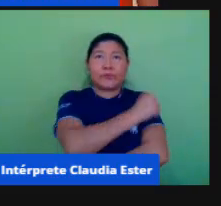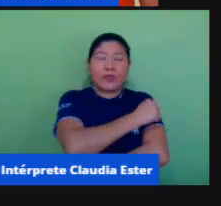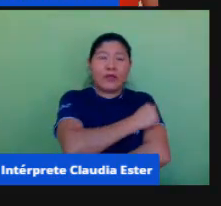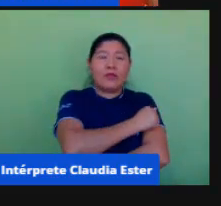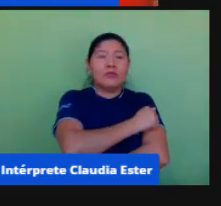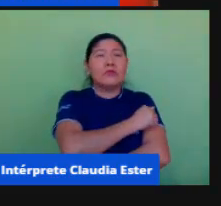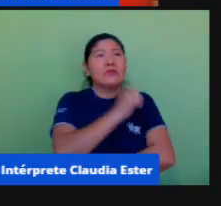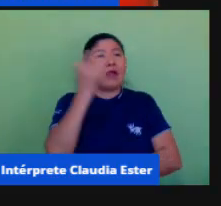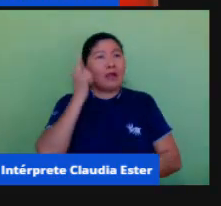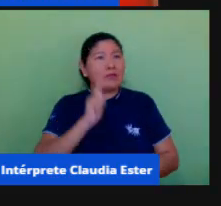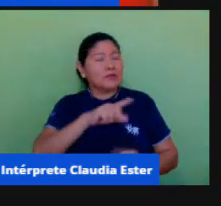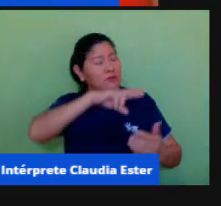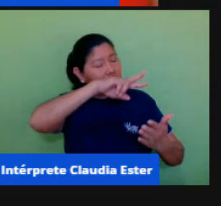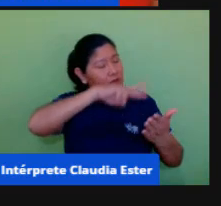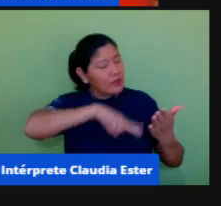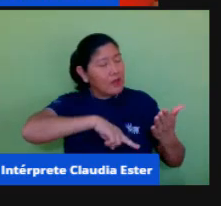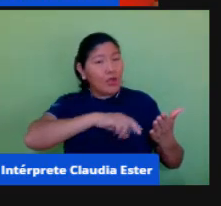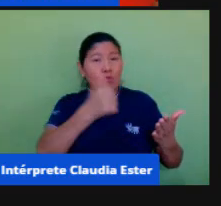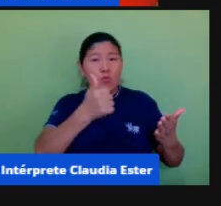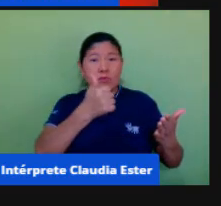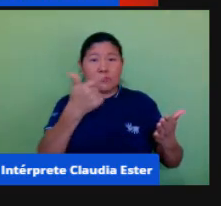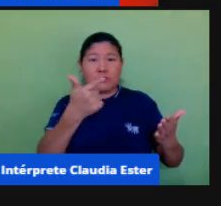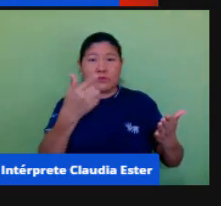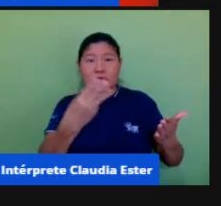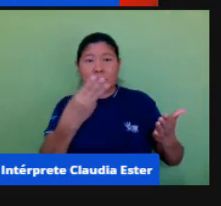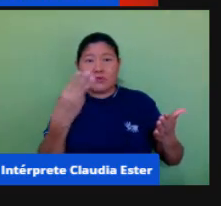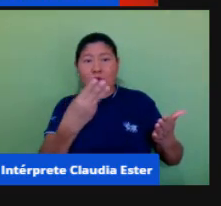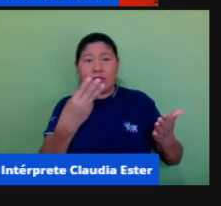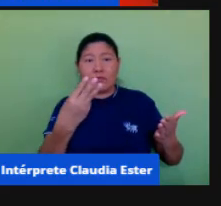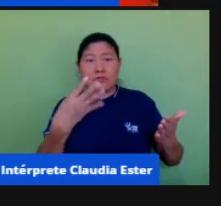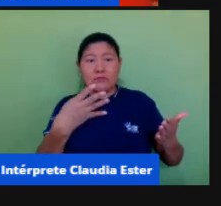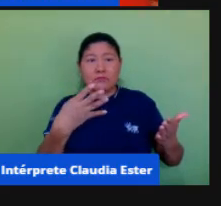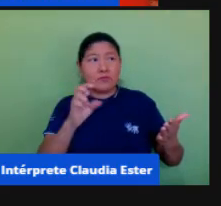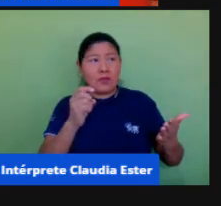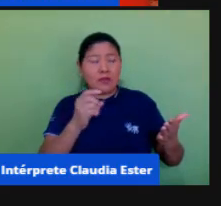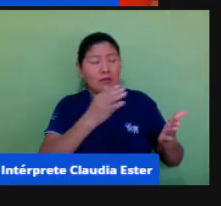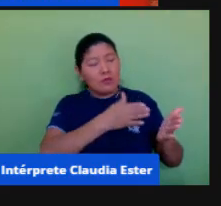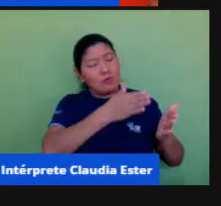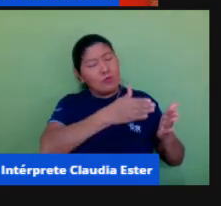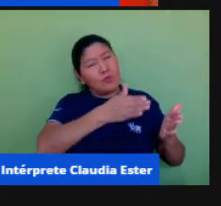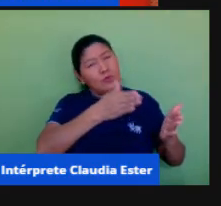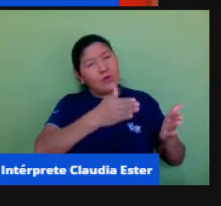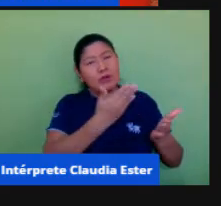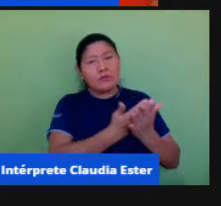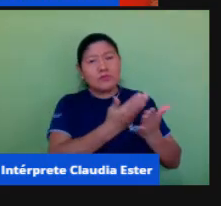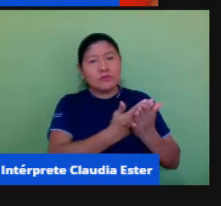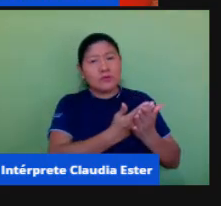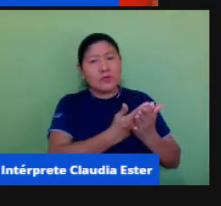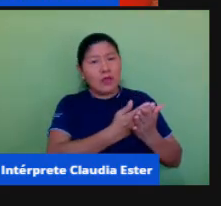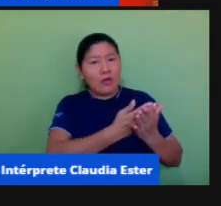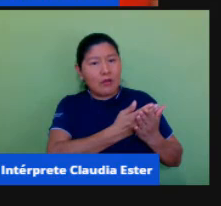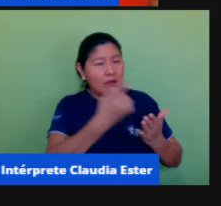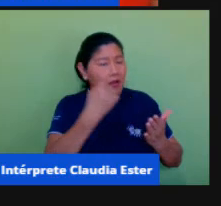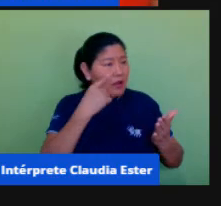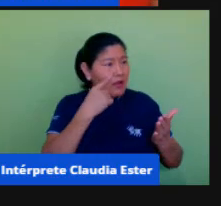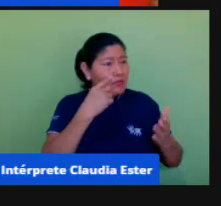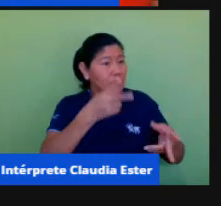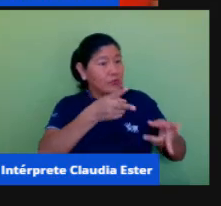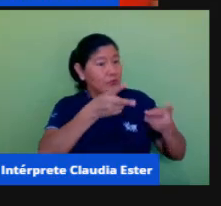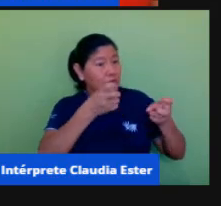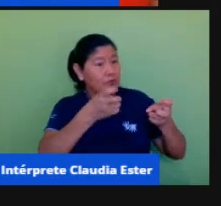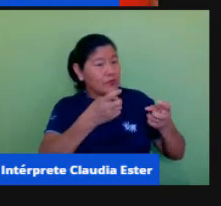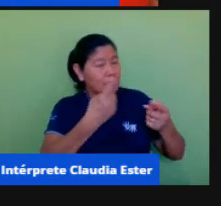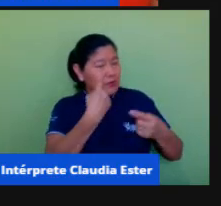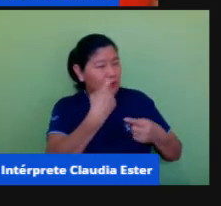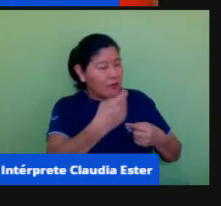dificuldade, além de fazer outras pesquisas que aprofundem o tema, estudando de acordo com o seu interesse. Esse é o